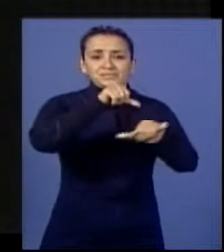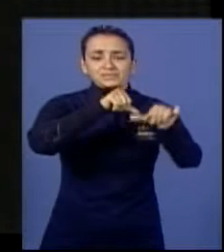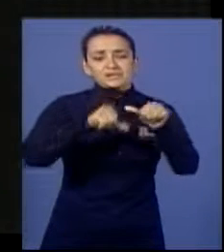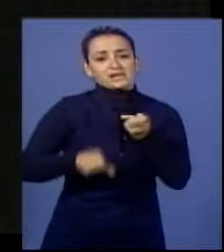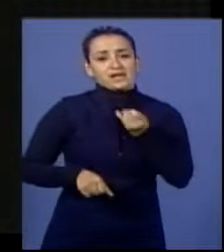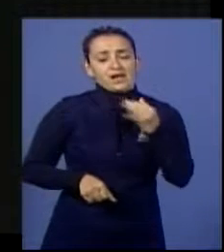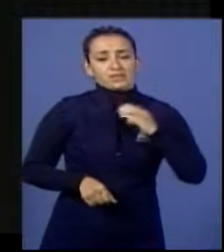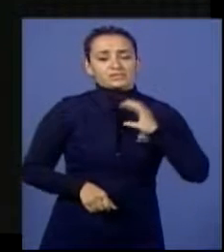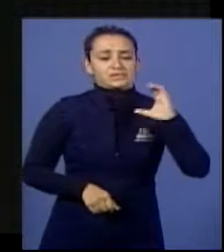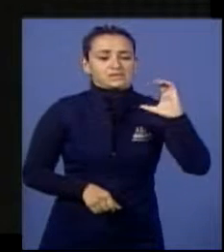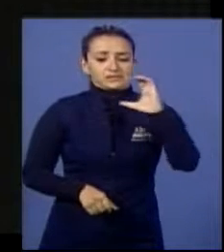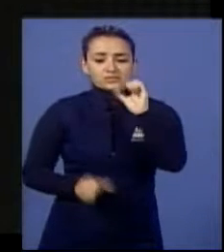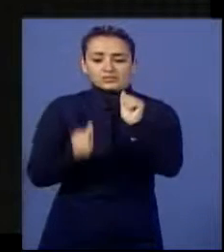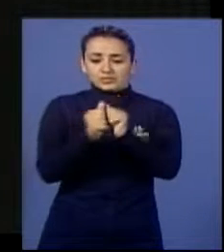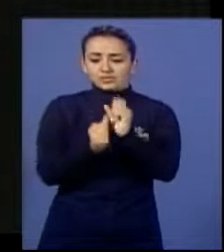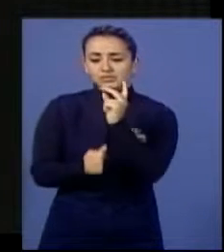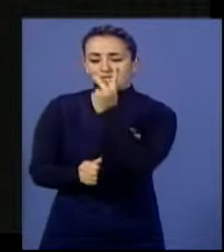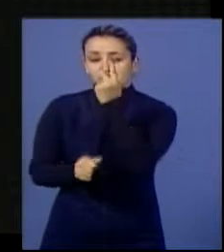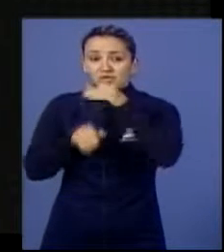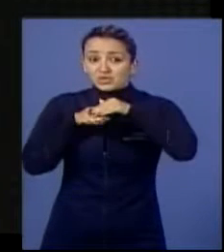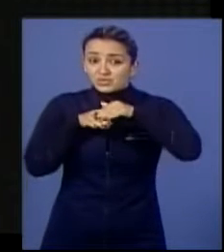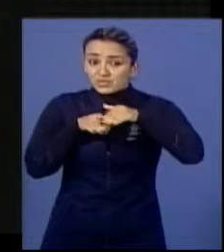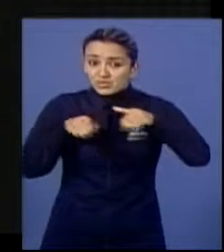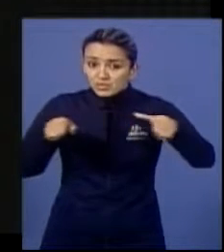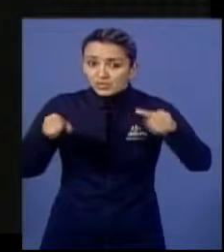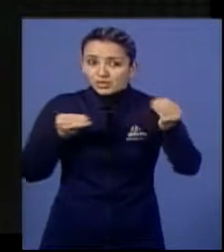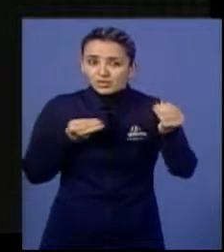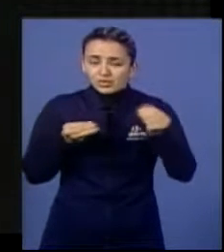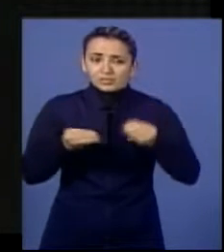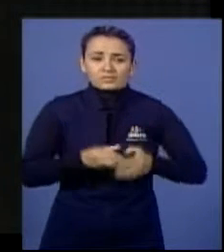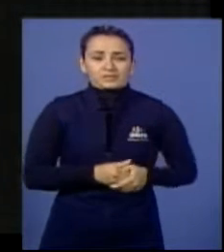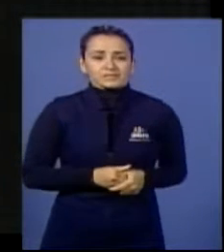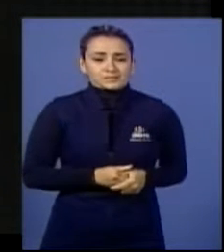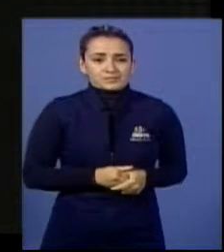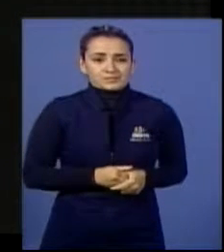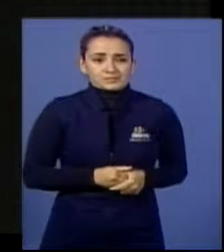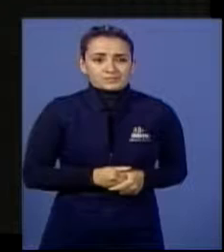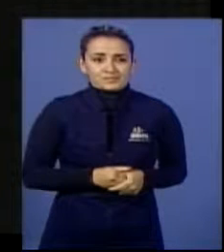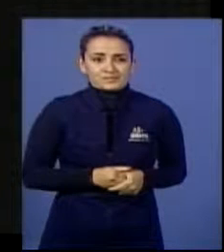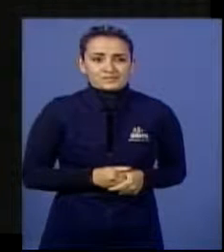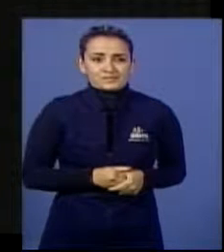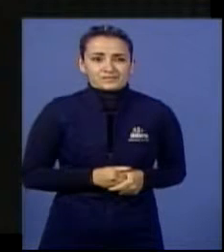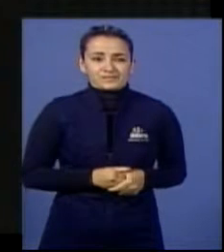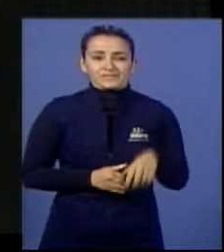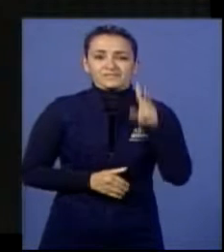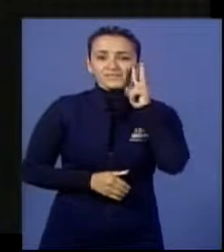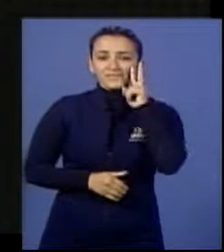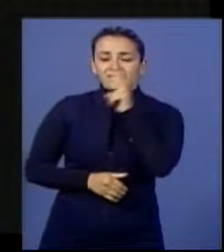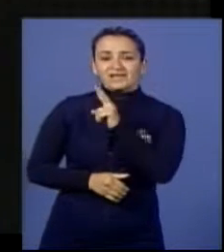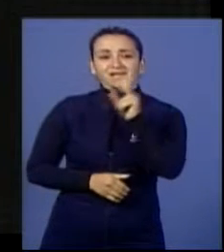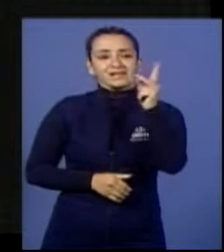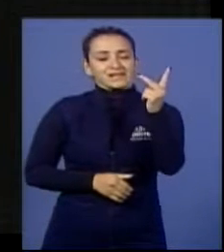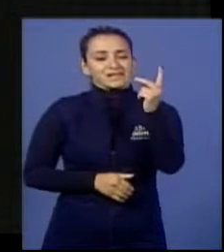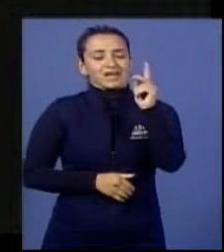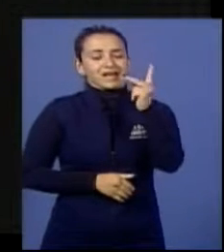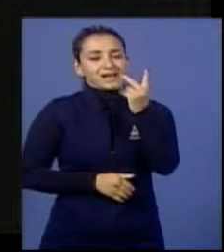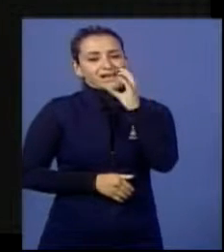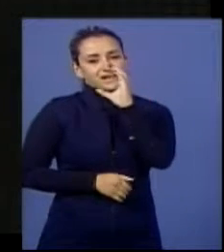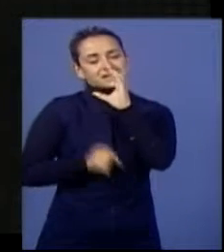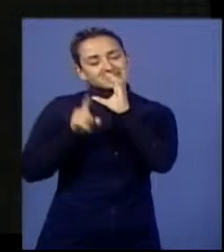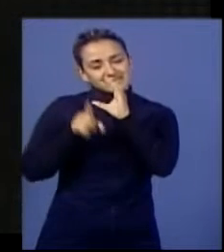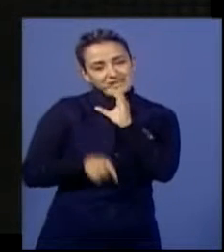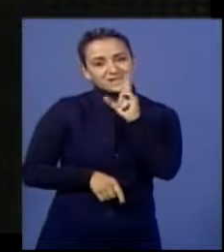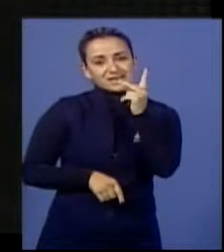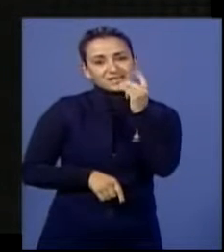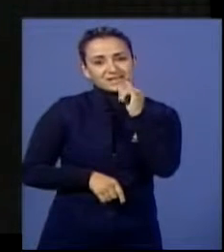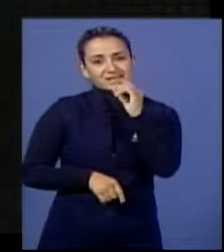e hidrogênio. Composto que só tem carbono e hidrogênio, nós chamamos de, muito bem, hidrocarboneto, os HC. Aí